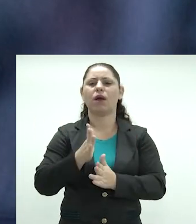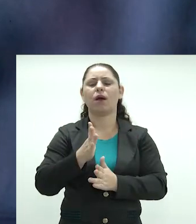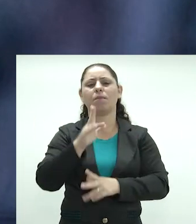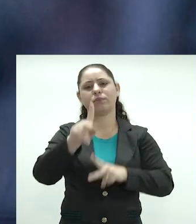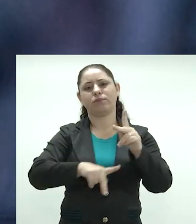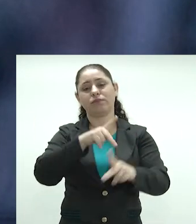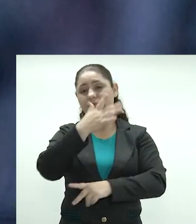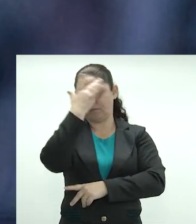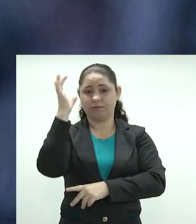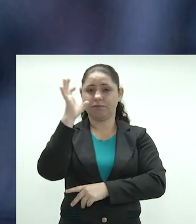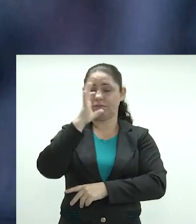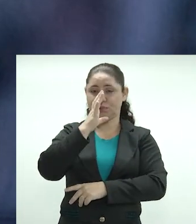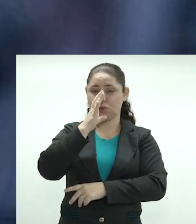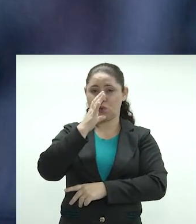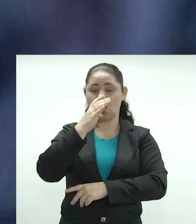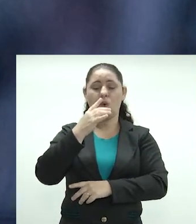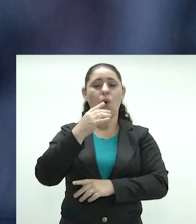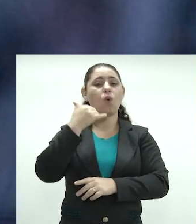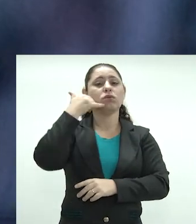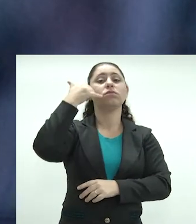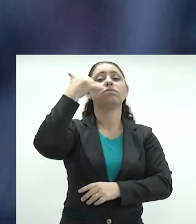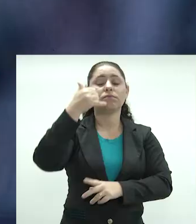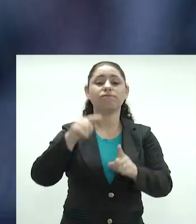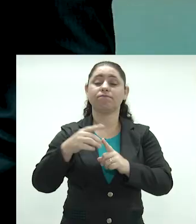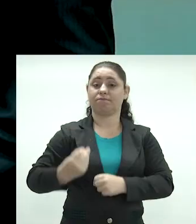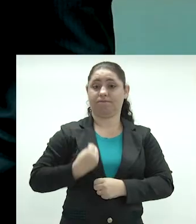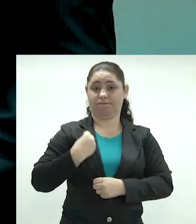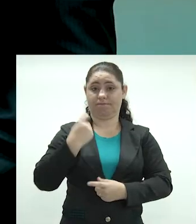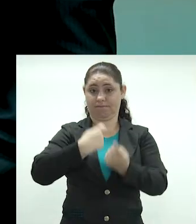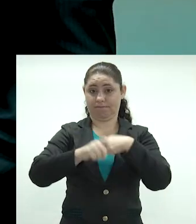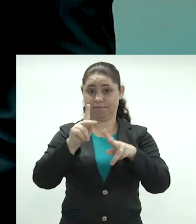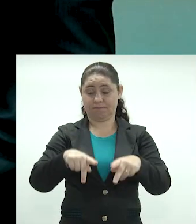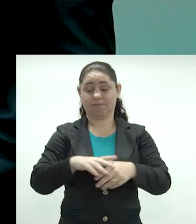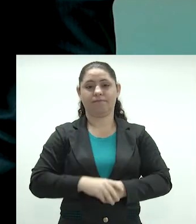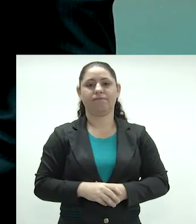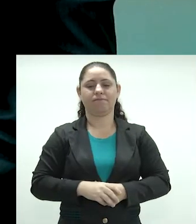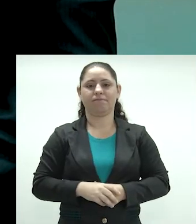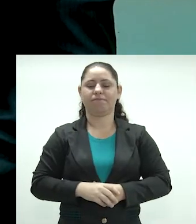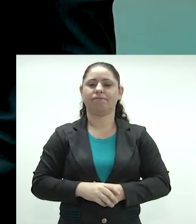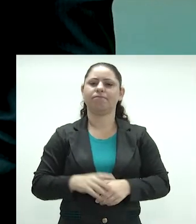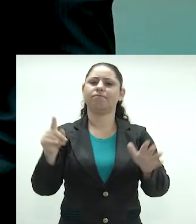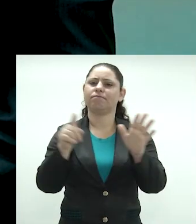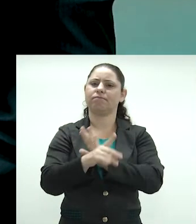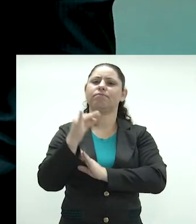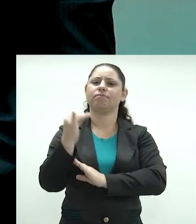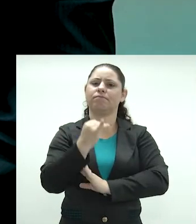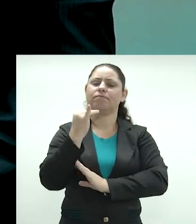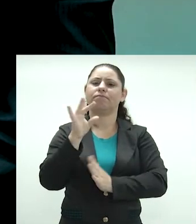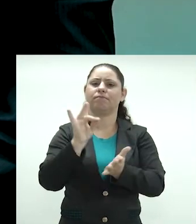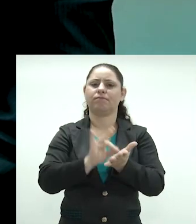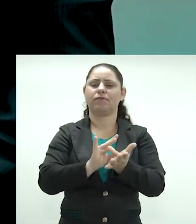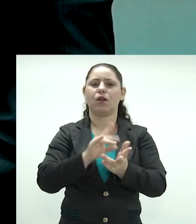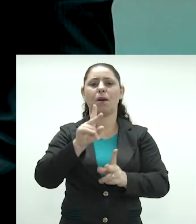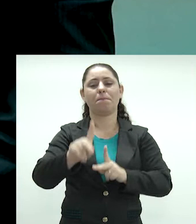nossos telespectadores a entrar em contato e participar efetivamente da gestão pública. Olha, pergunta importante e, na verdade, a população não